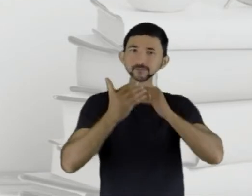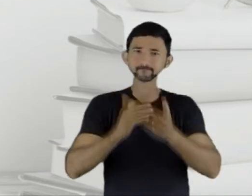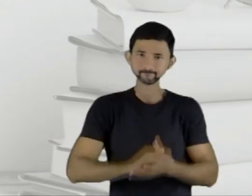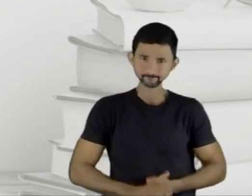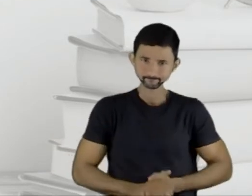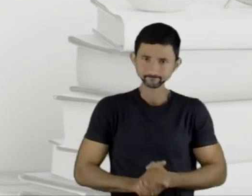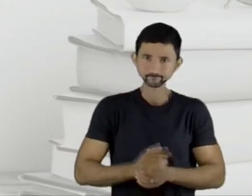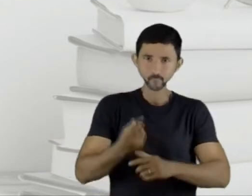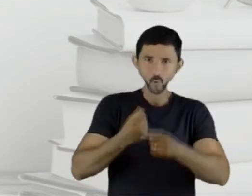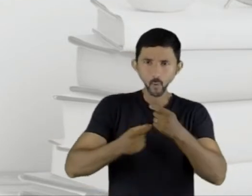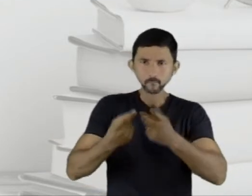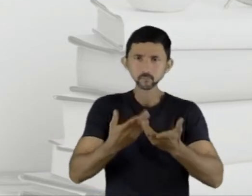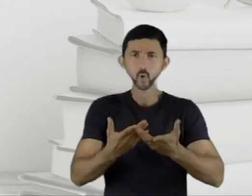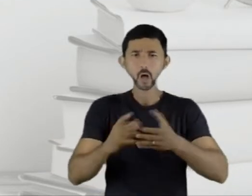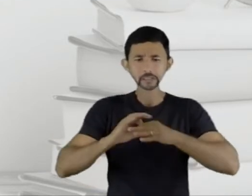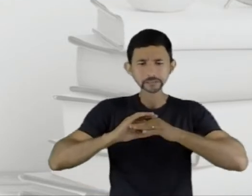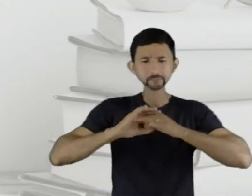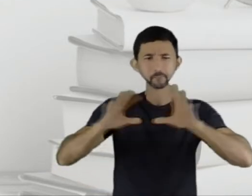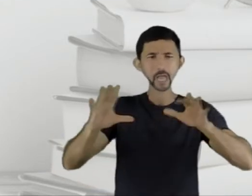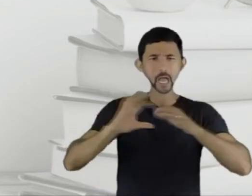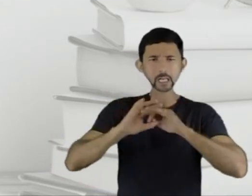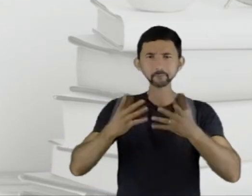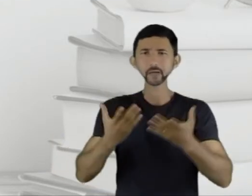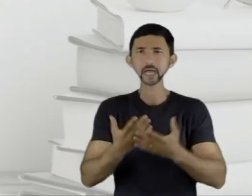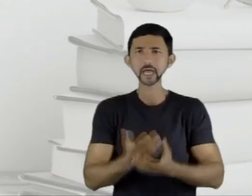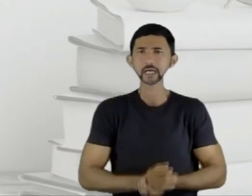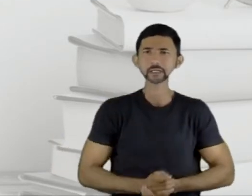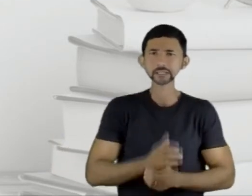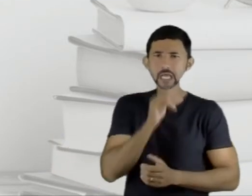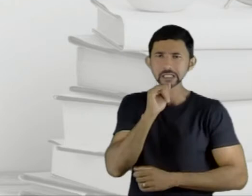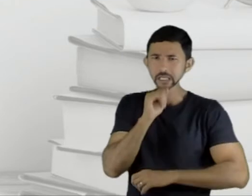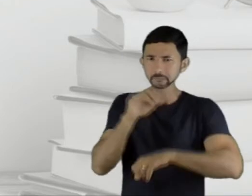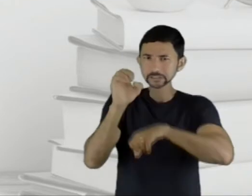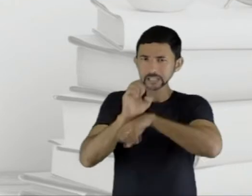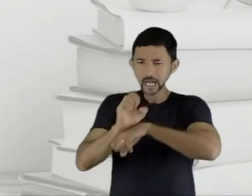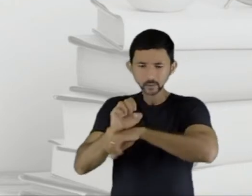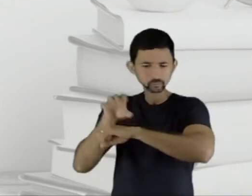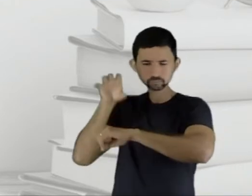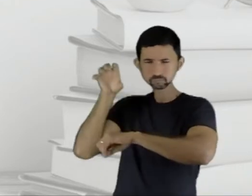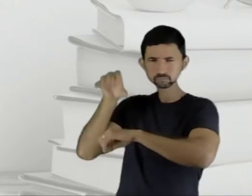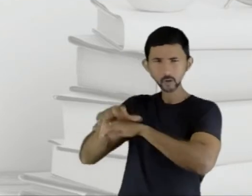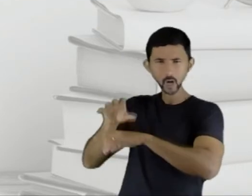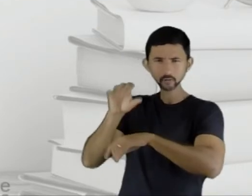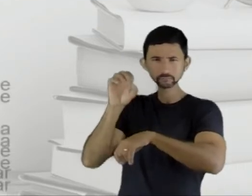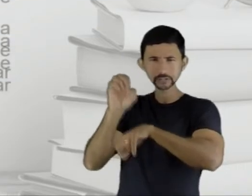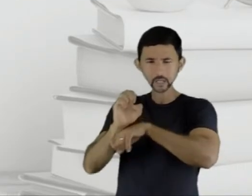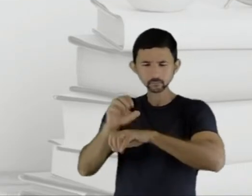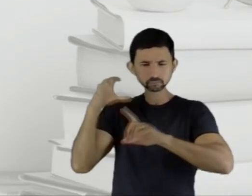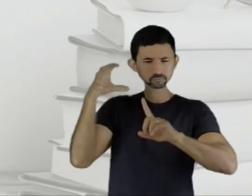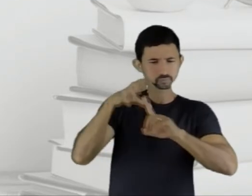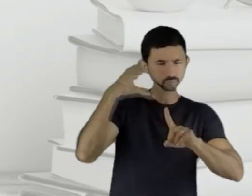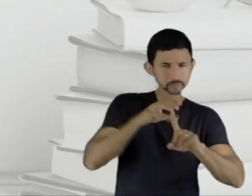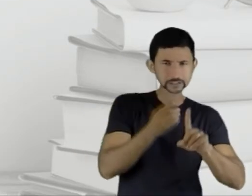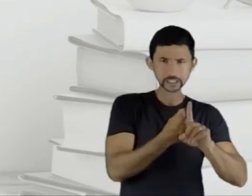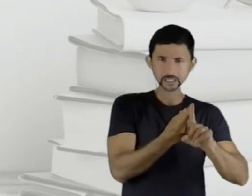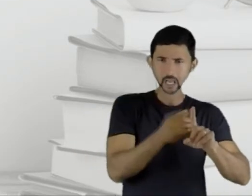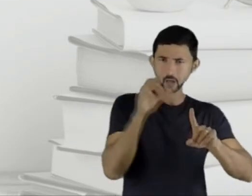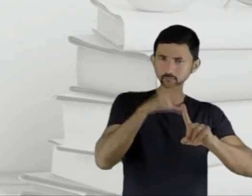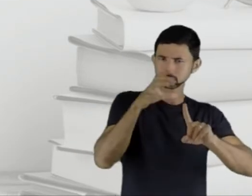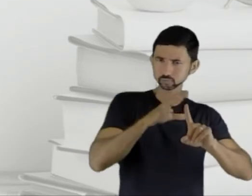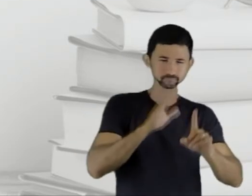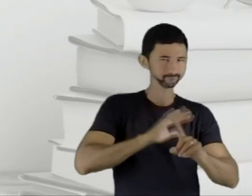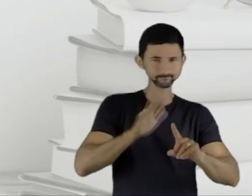pregavam um liberalismo radical mesmo. O Estado não deveria intervir na economia. Tá? Deixa